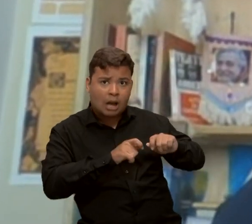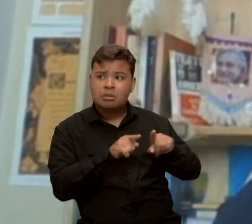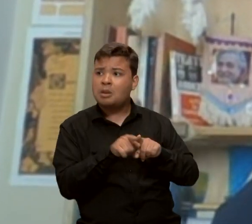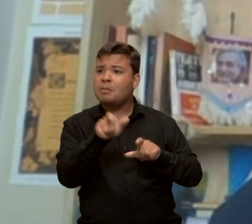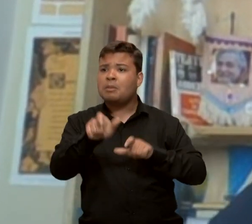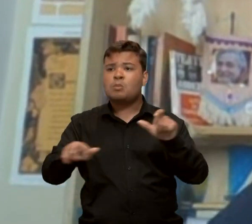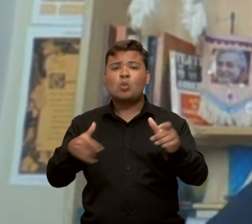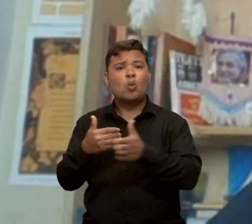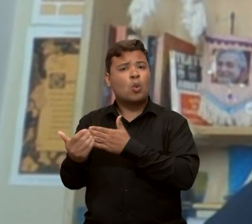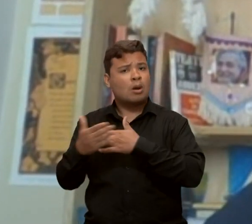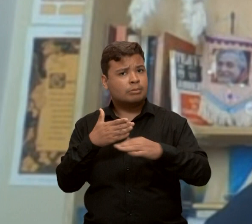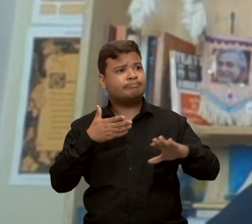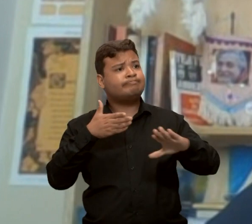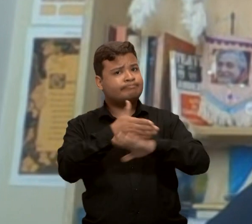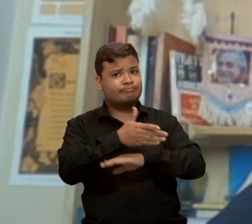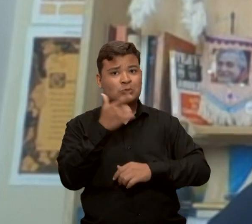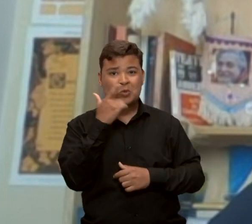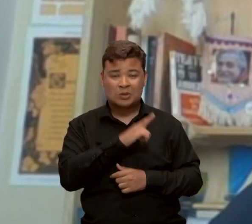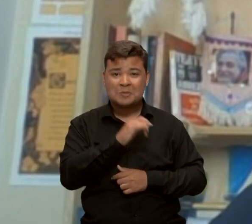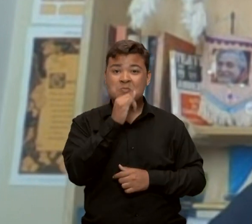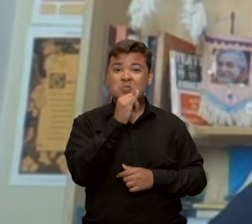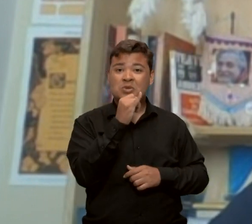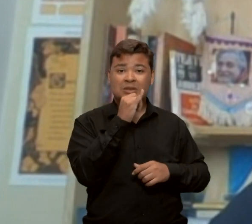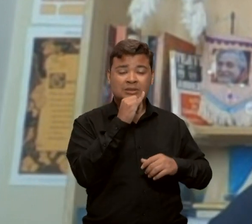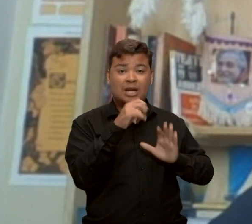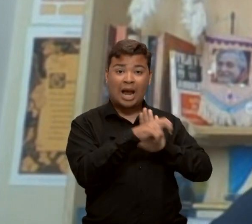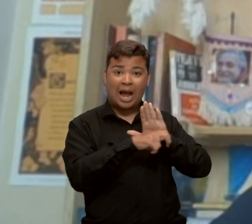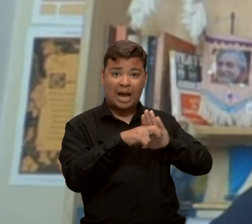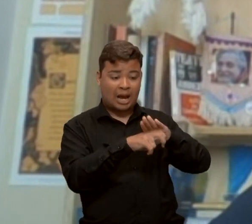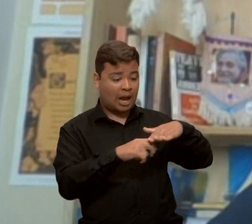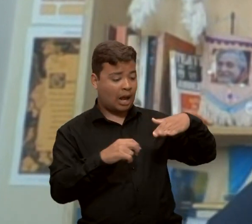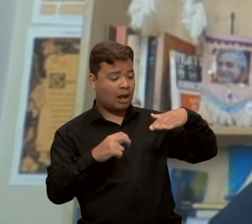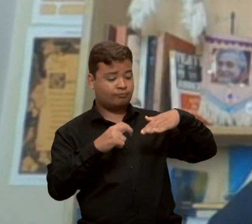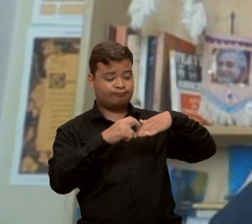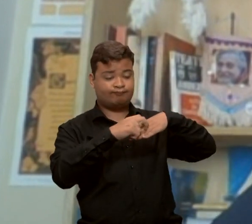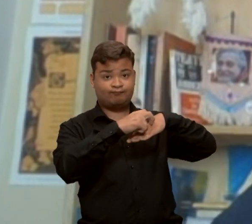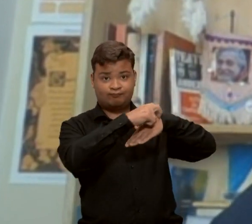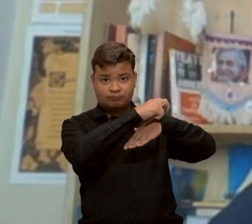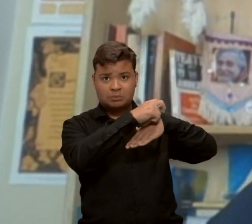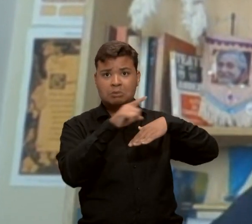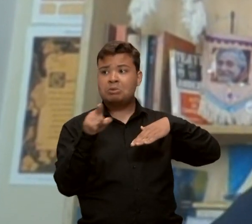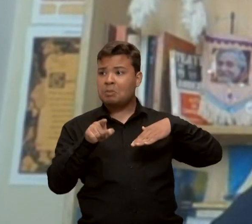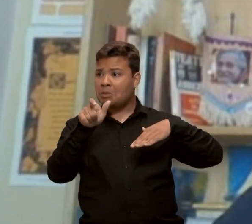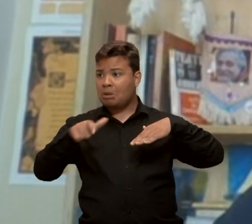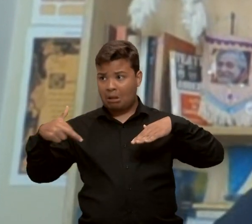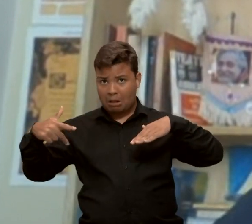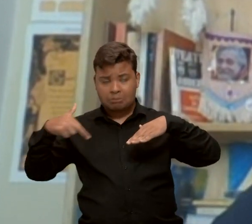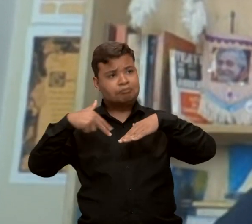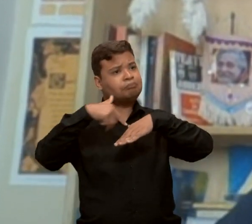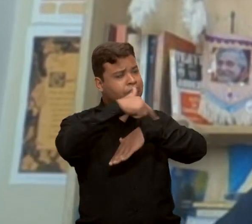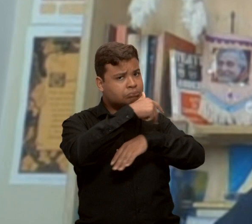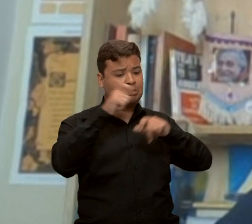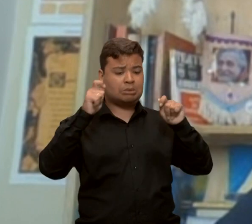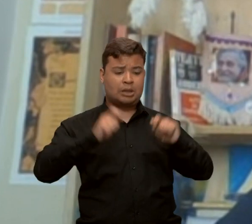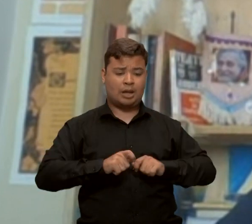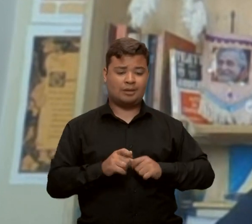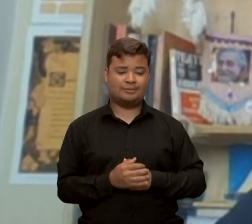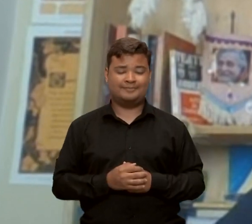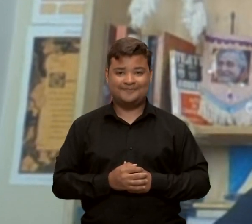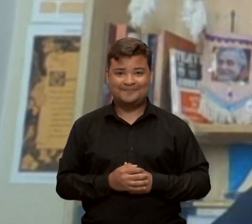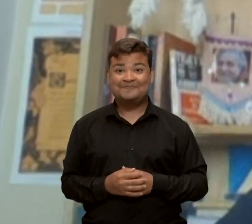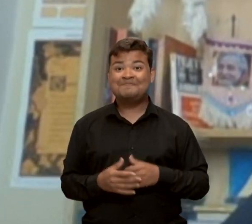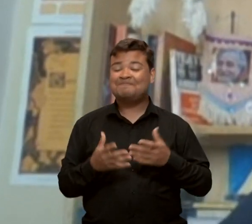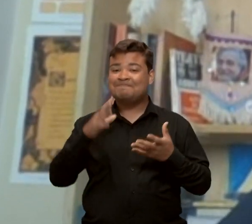gente desloca um pouco do lugar do desafio, chega no lugar da potência, do aprendizado, da riqueza, que é conviver com as pessoas com